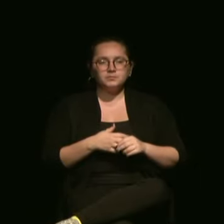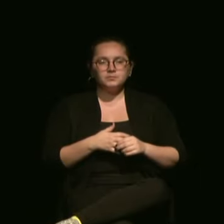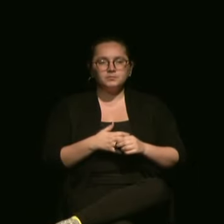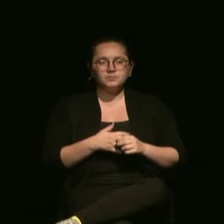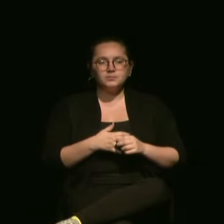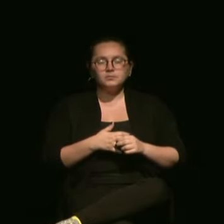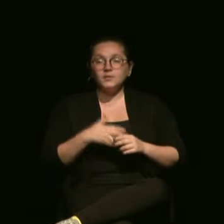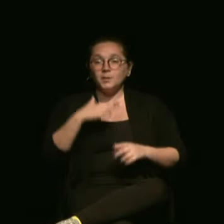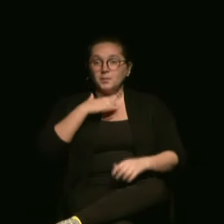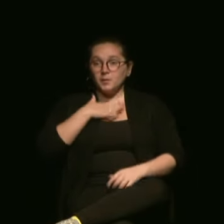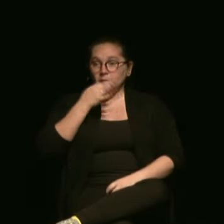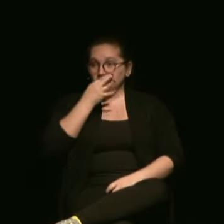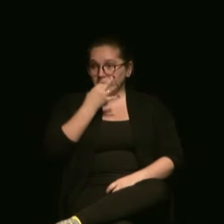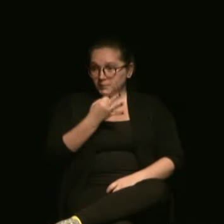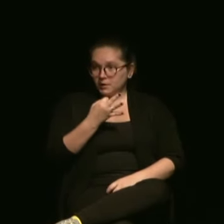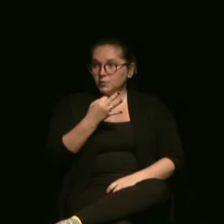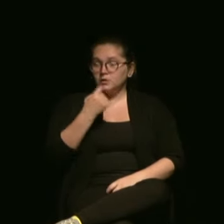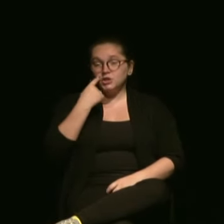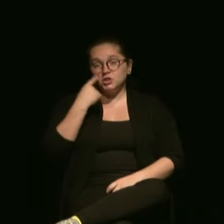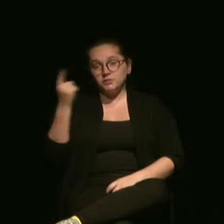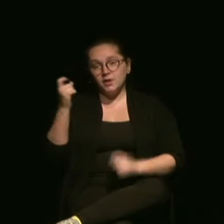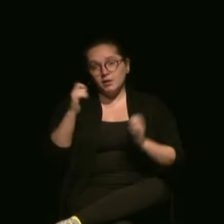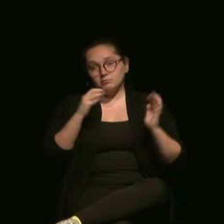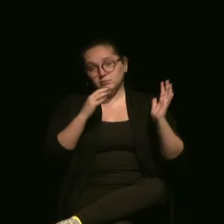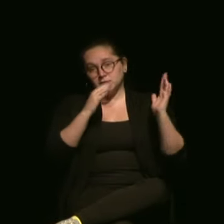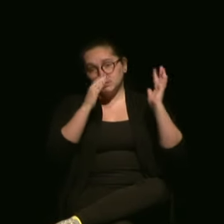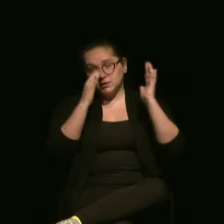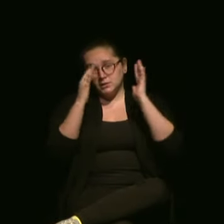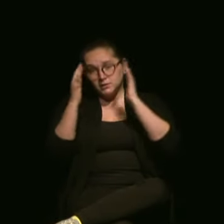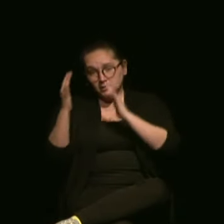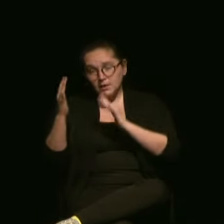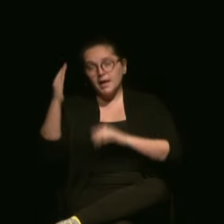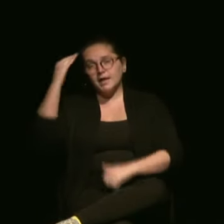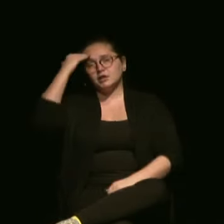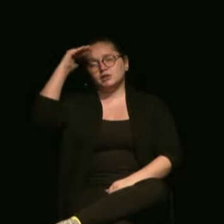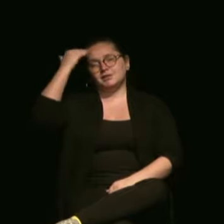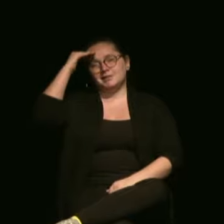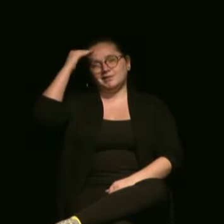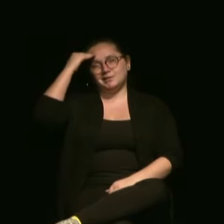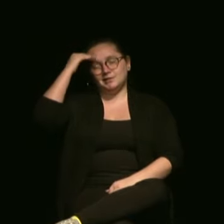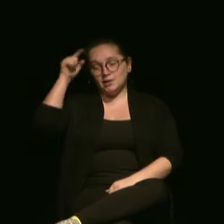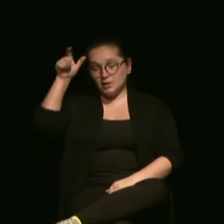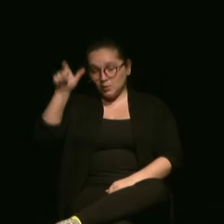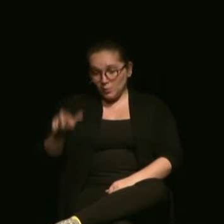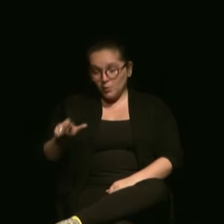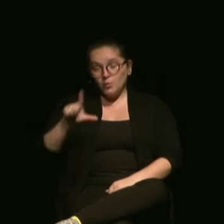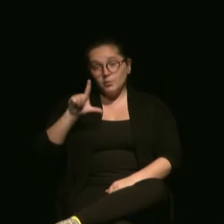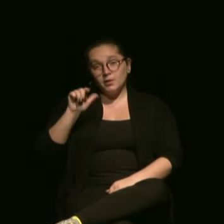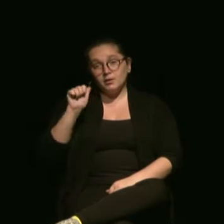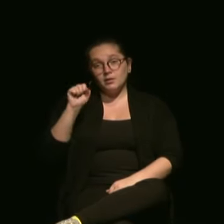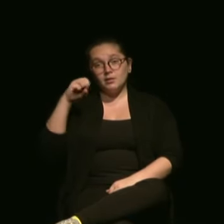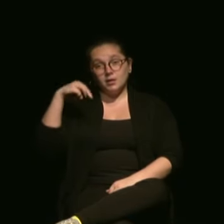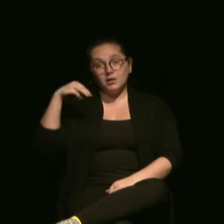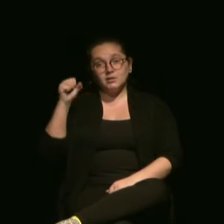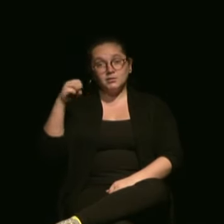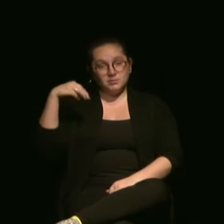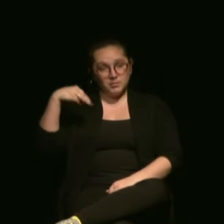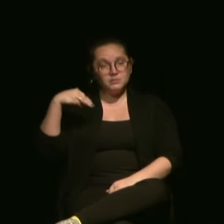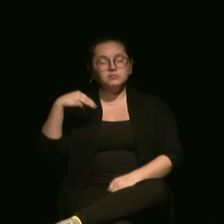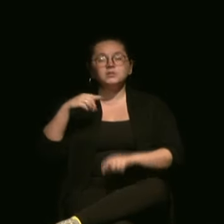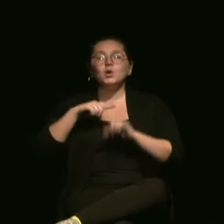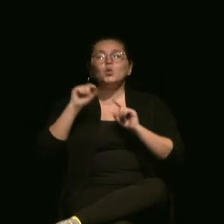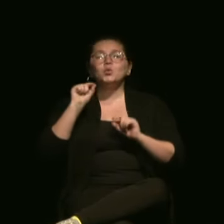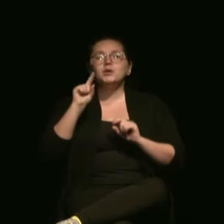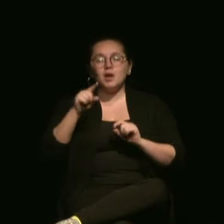Eu acho que aqui a gente compreende bem essa ideia do que é para o Lanzmann o conhecimento que se torna carne.